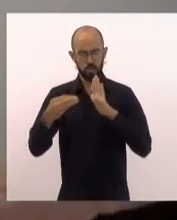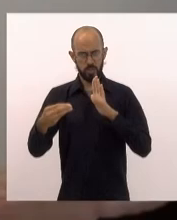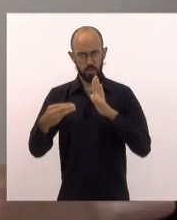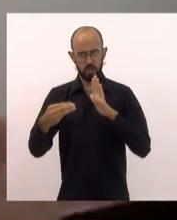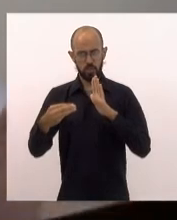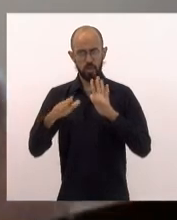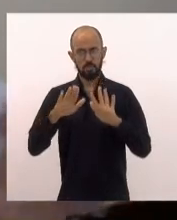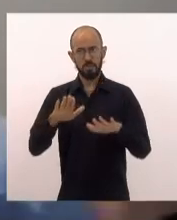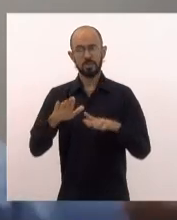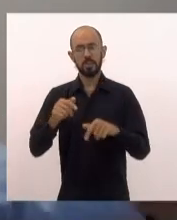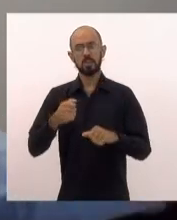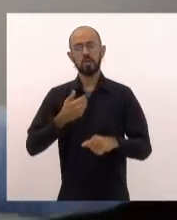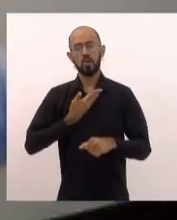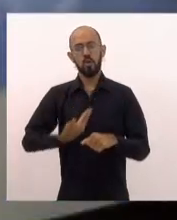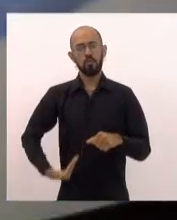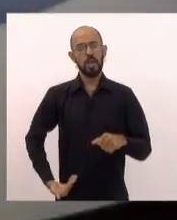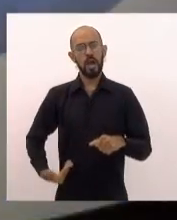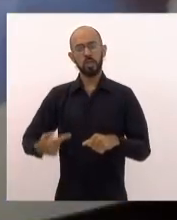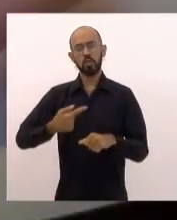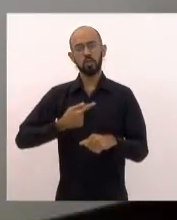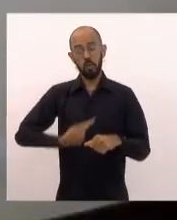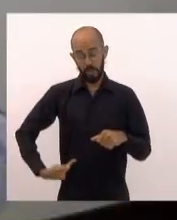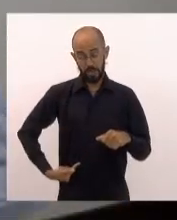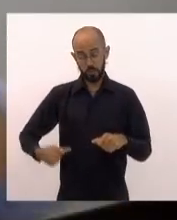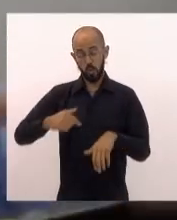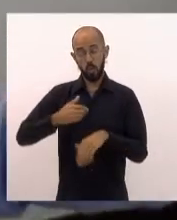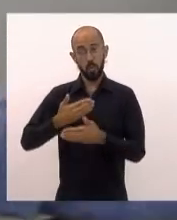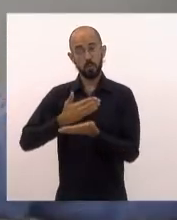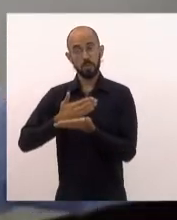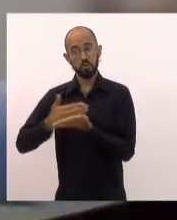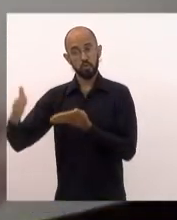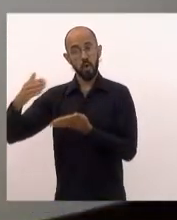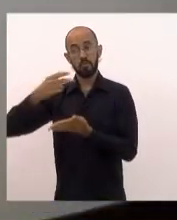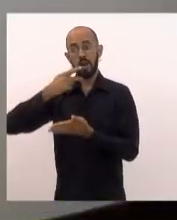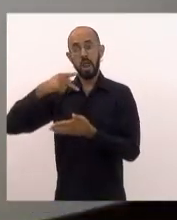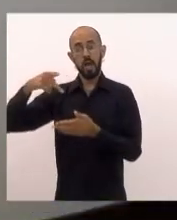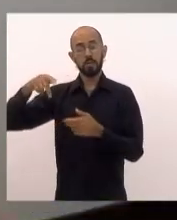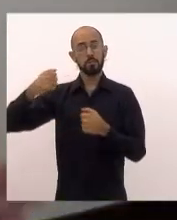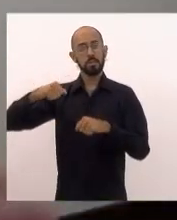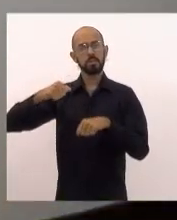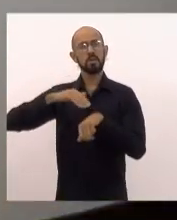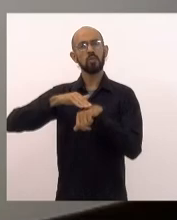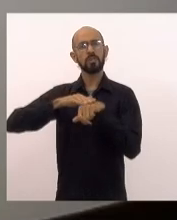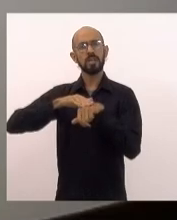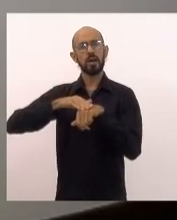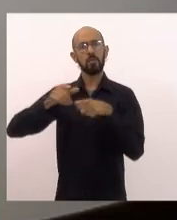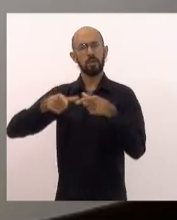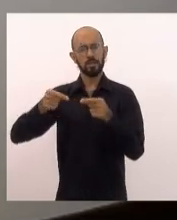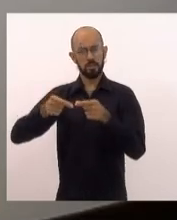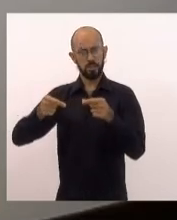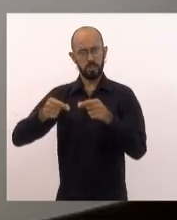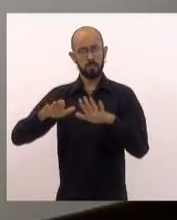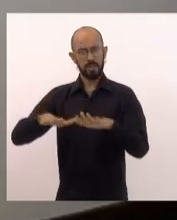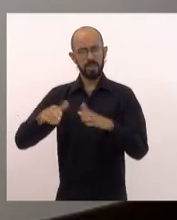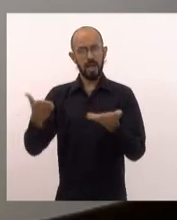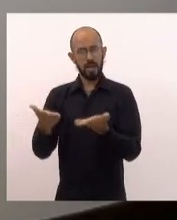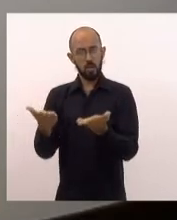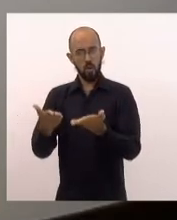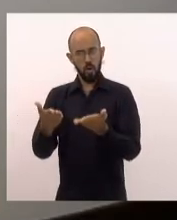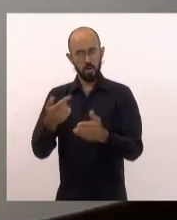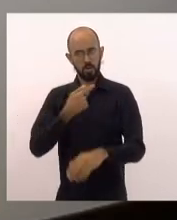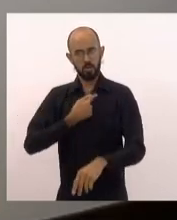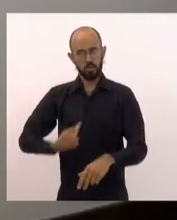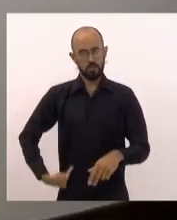o governador começou a aparecer, começou a dizer que ia conversar com Brasília, vamos negociar, enfim. E agora o governador